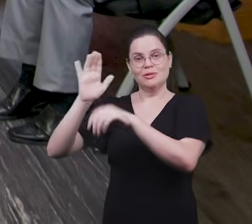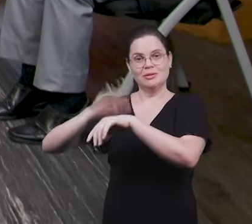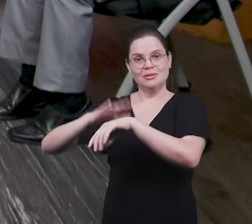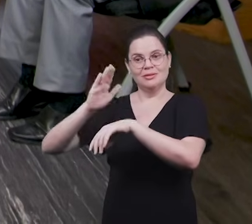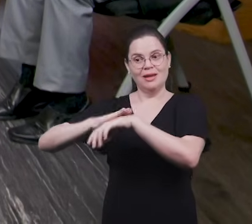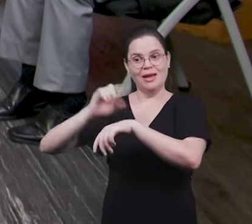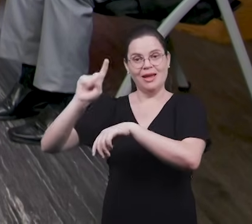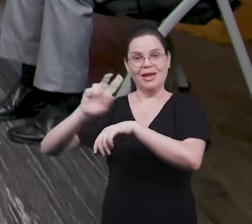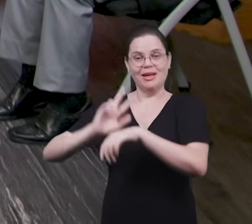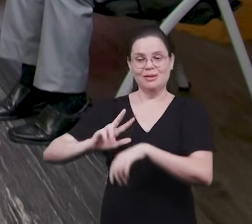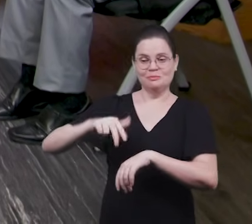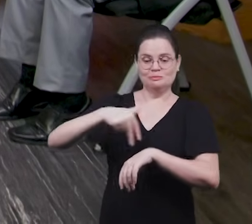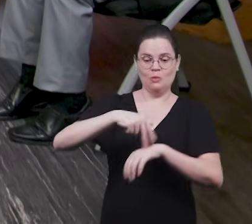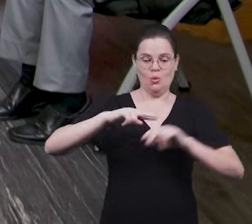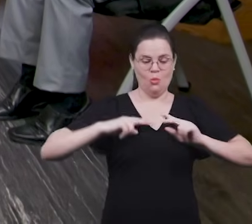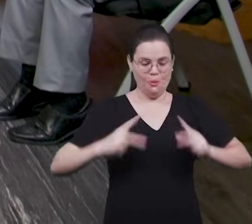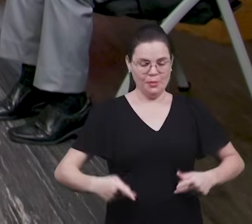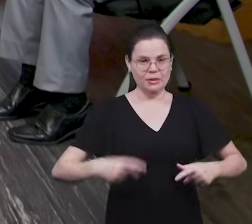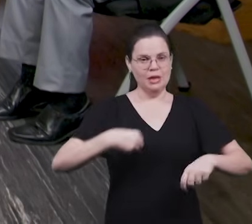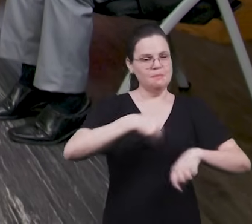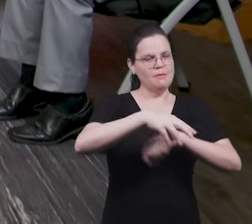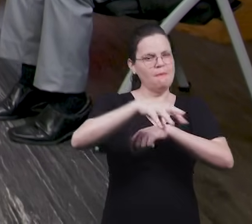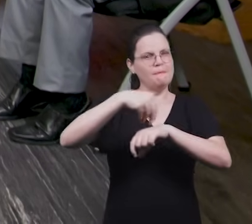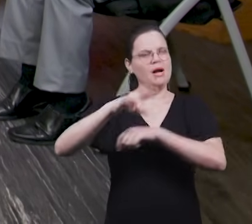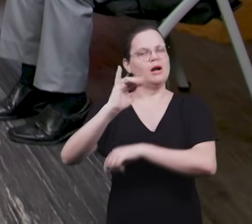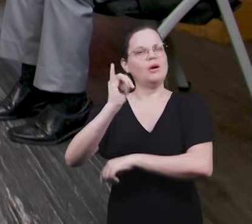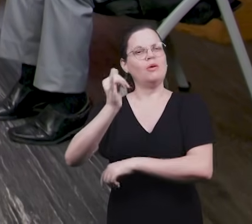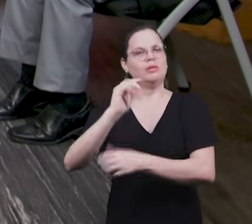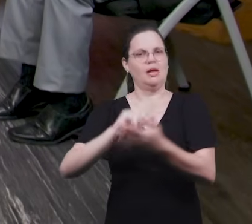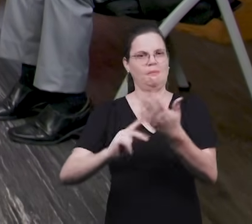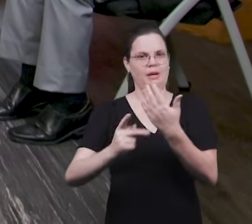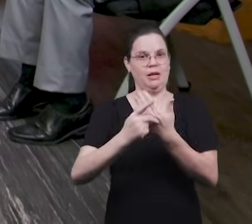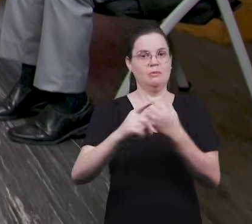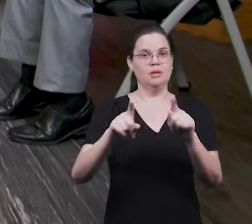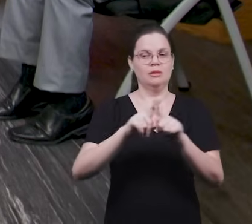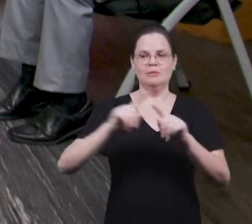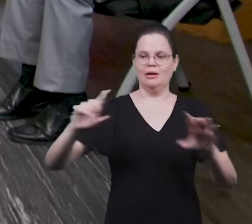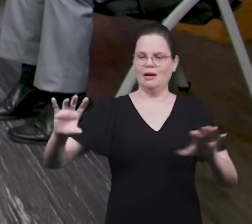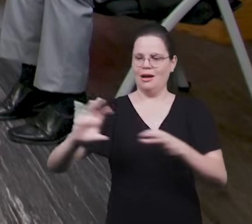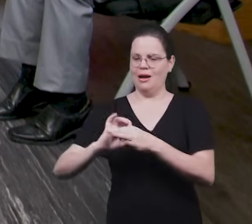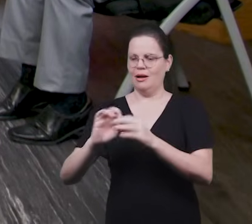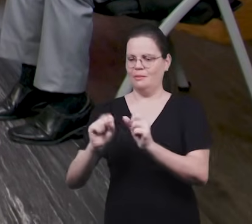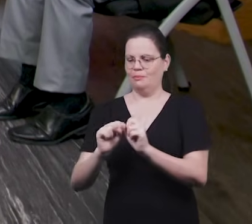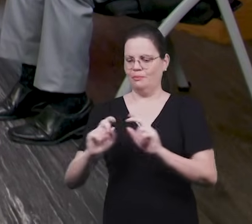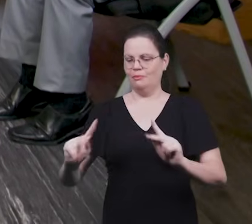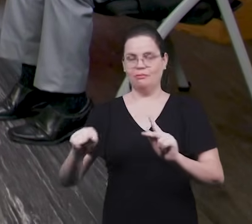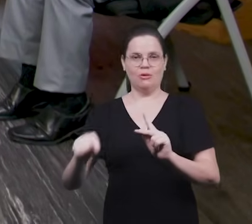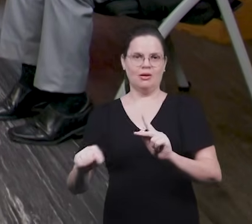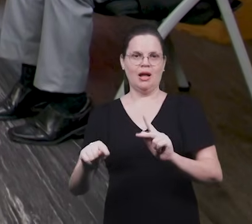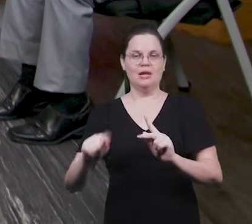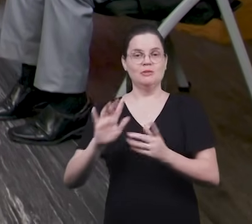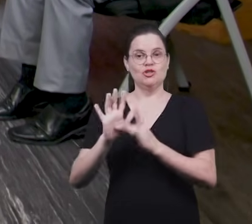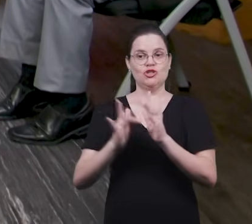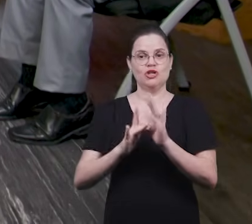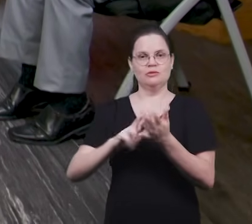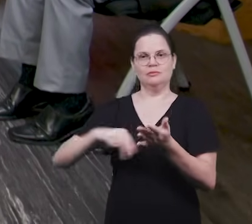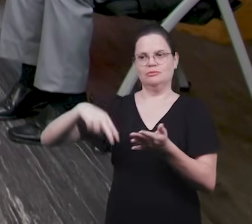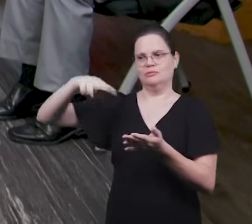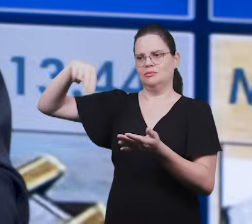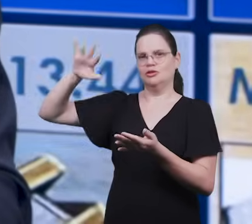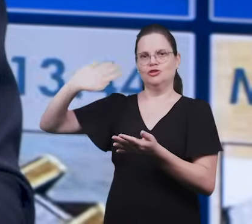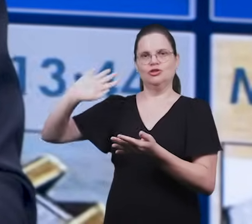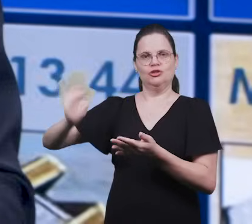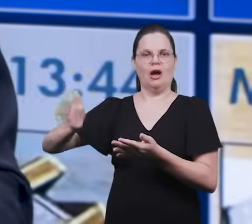na realização do seu ministério, ele profere algumas parábolas e daí a gente está indo para Apocalipse, já